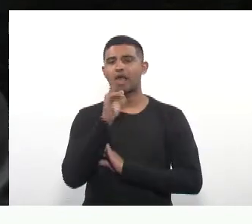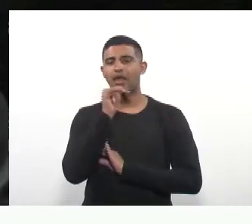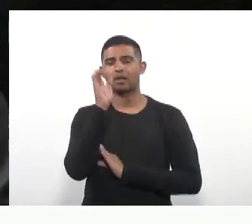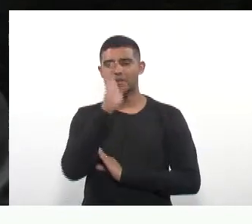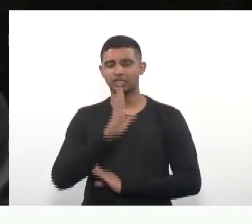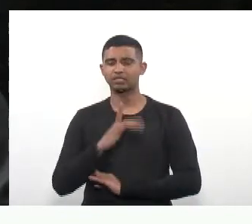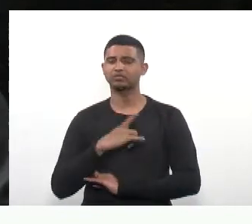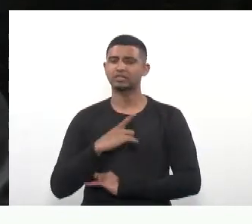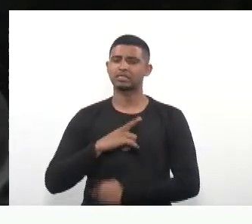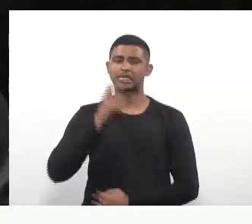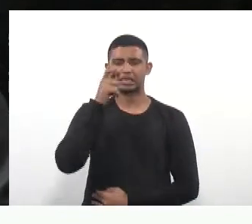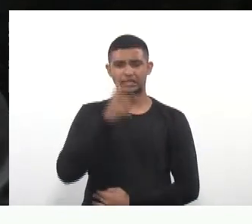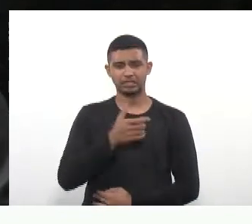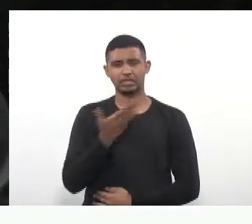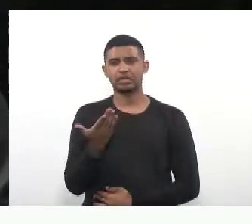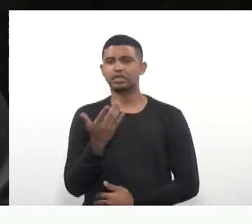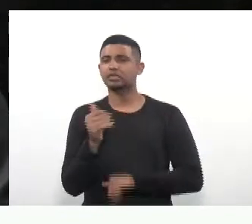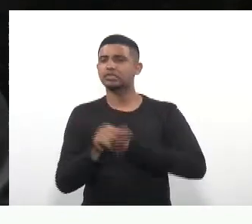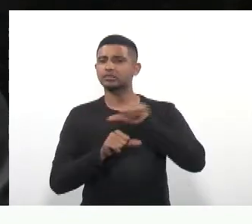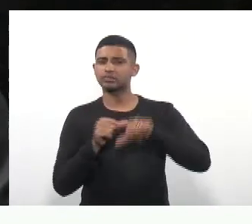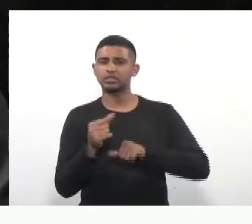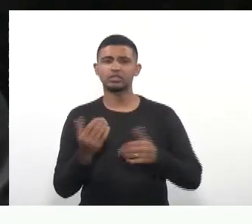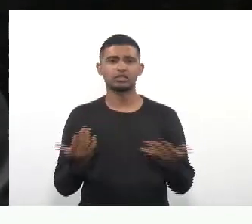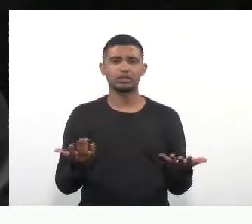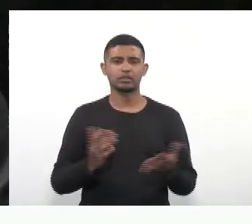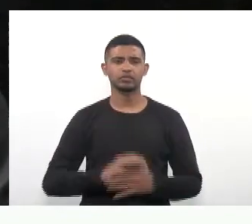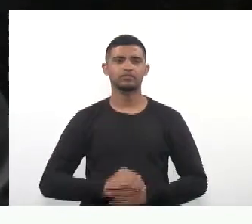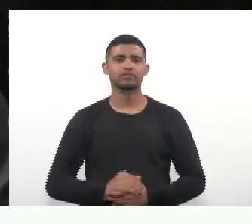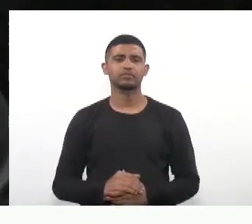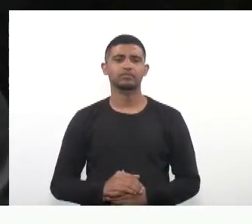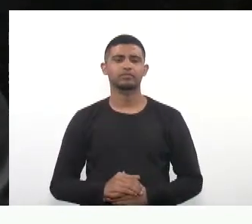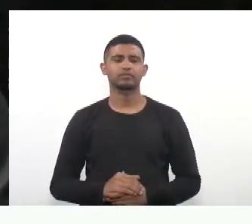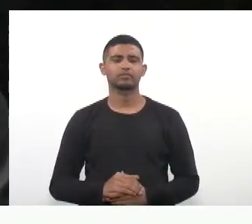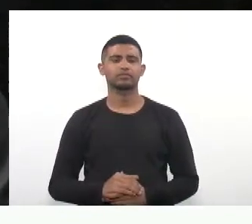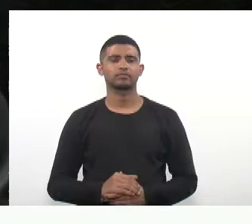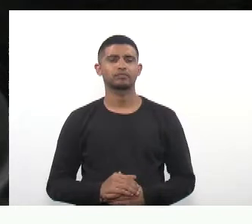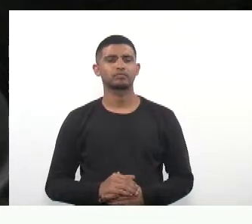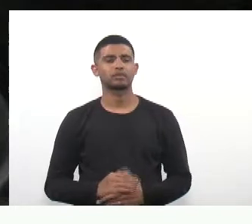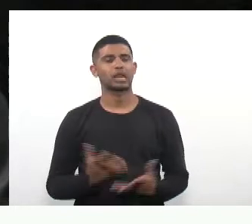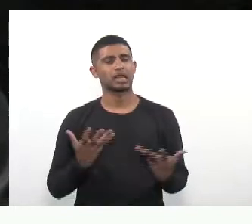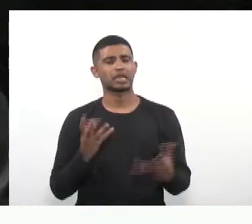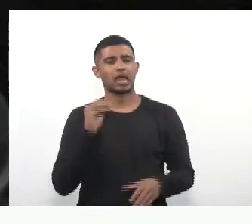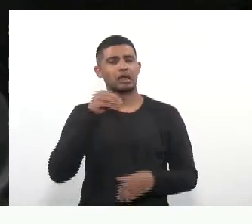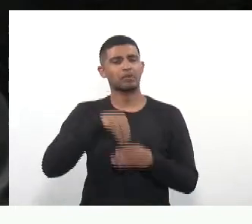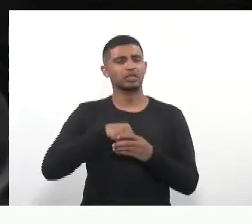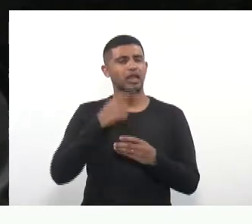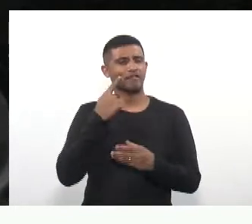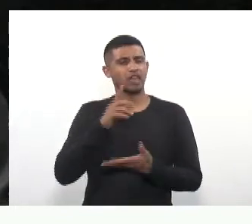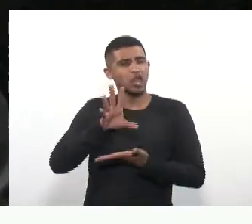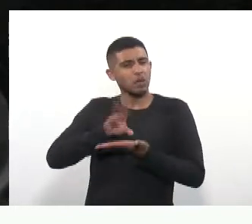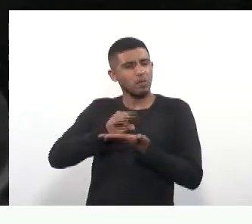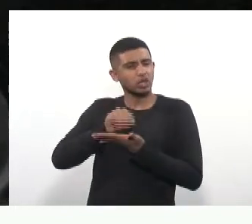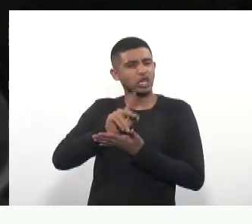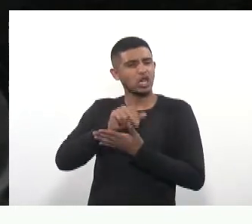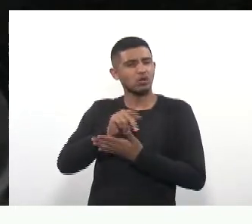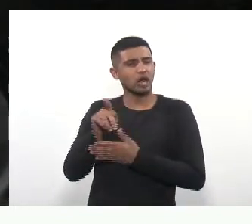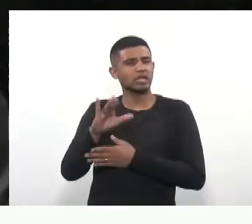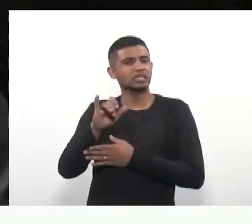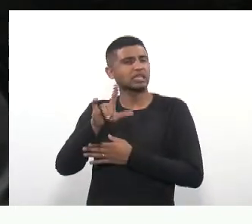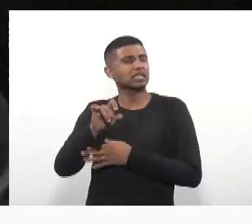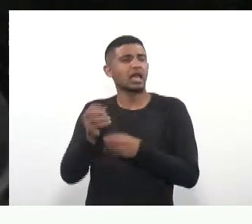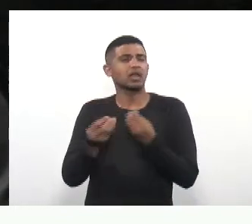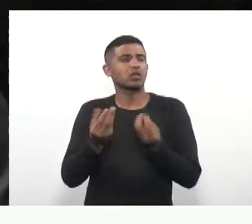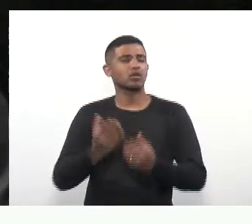interesse nessa modificação, em implantar a mesma modelagem da SEDAI. Como é